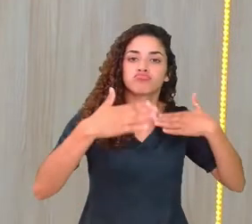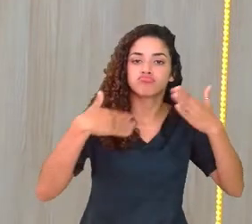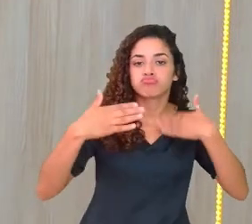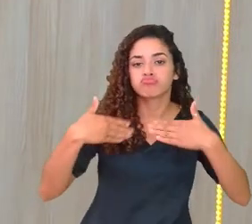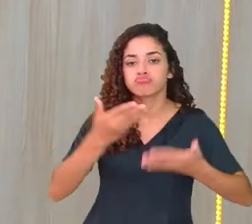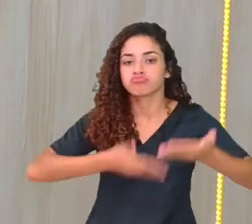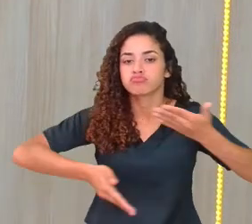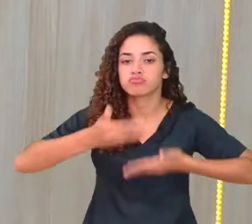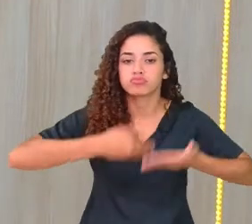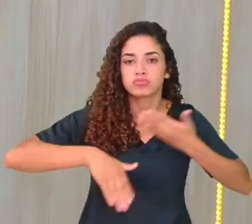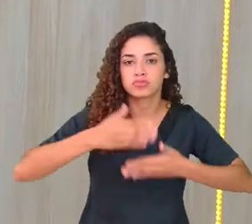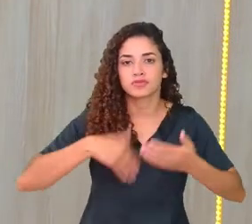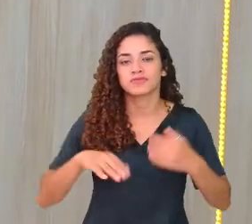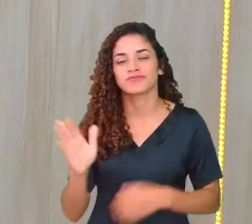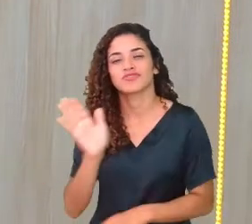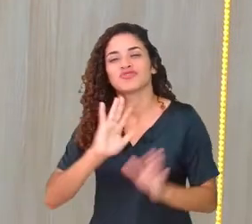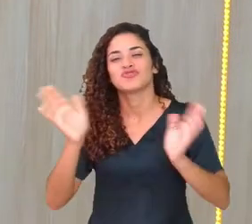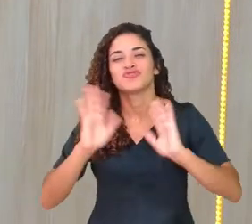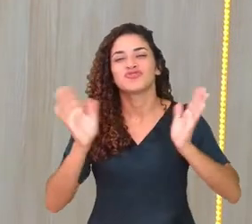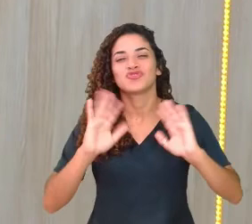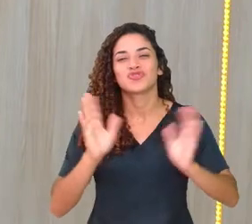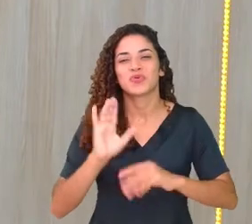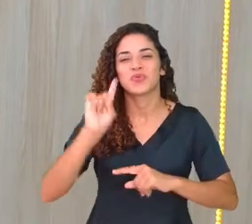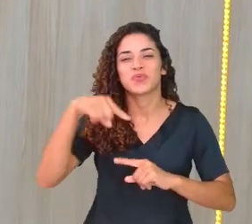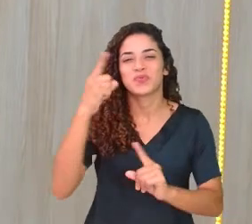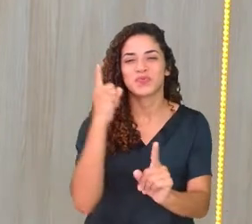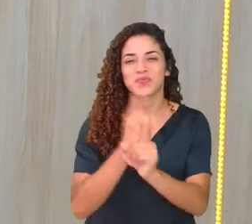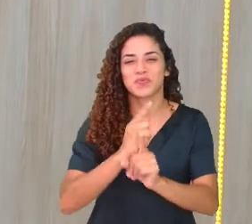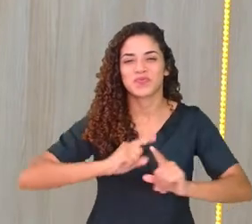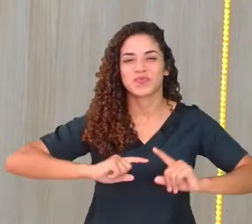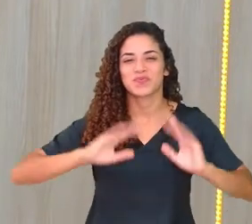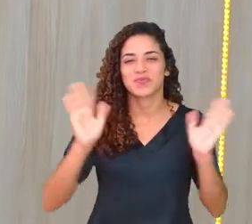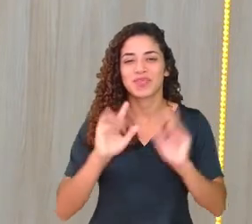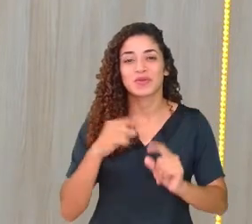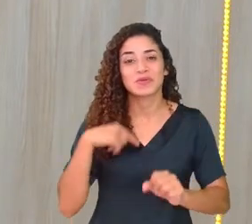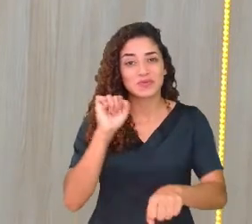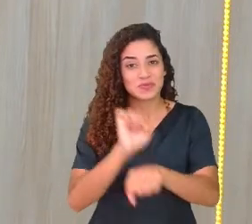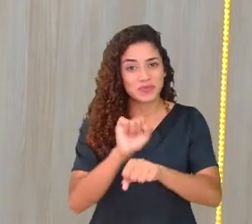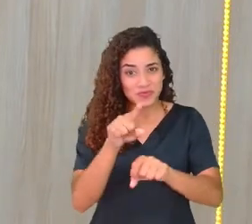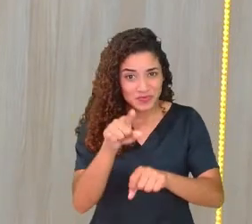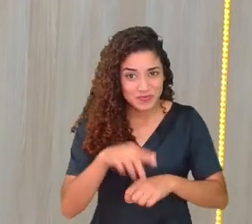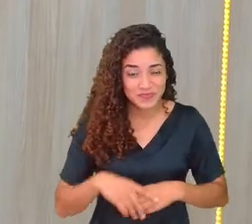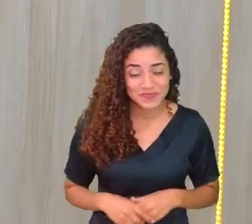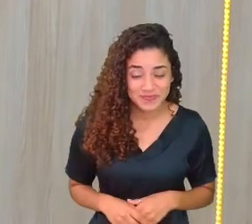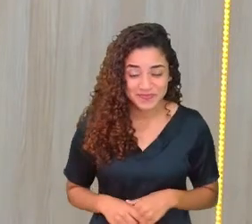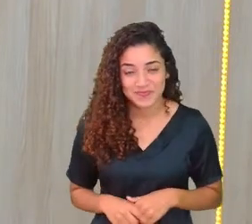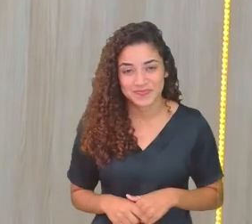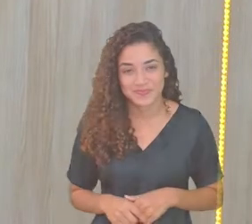colegas ou com os vizinhos. Tchau, tchau, pessoal. Até a próxima aula. Espero vocês.